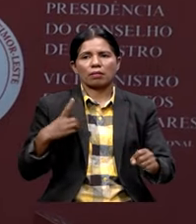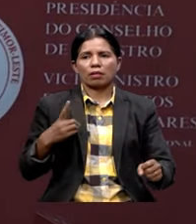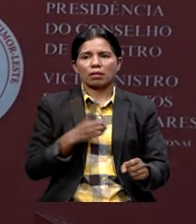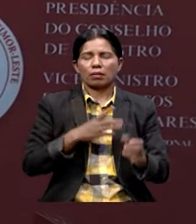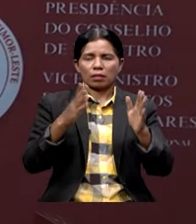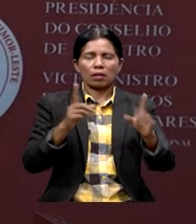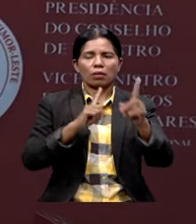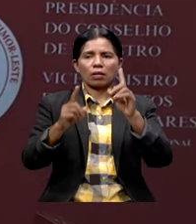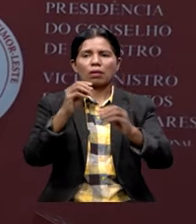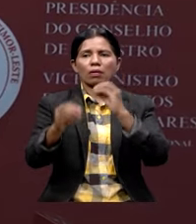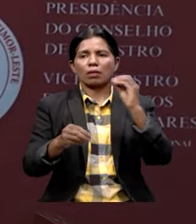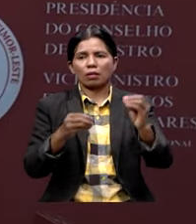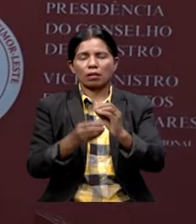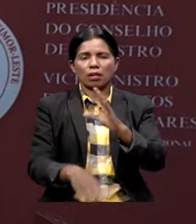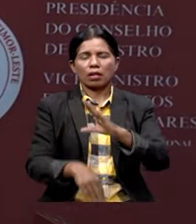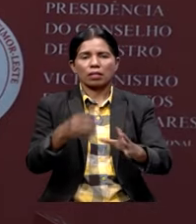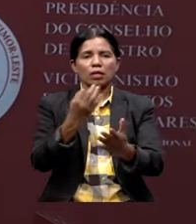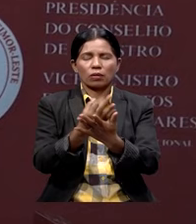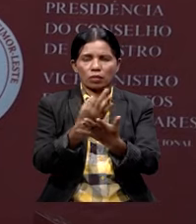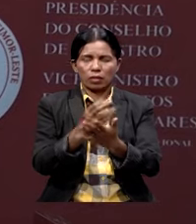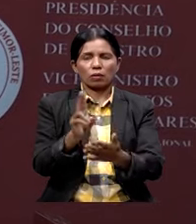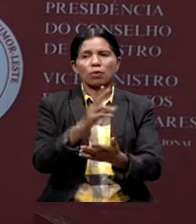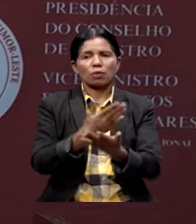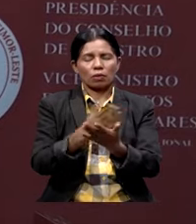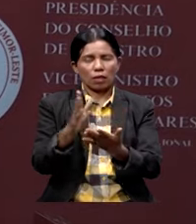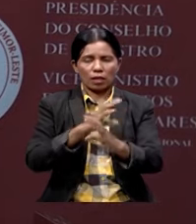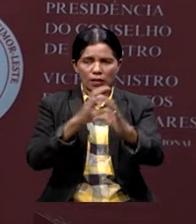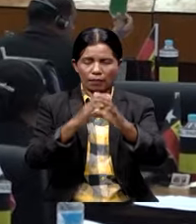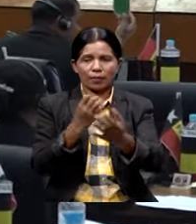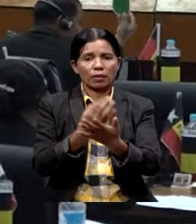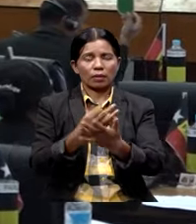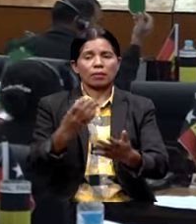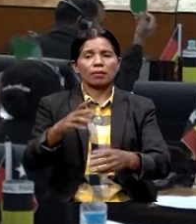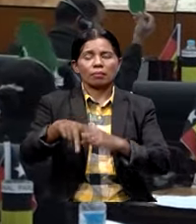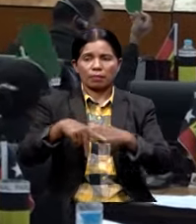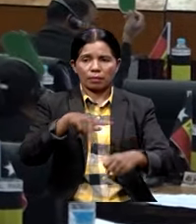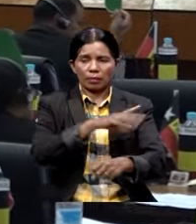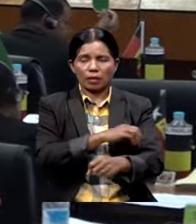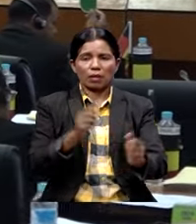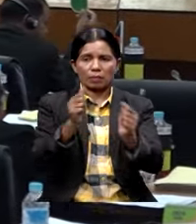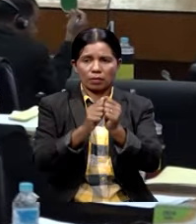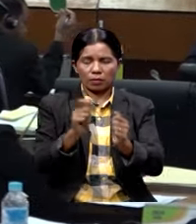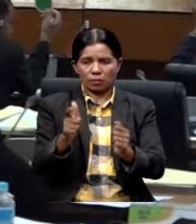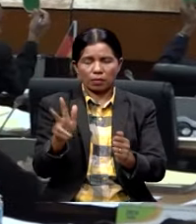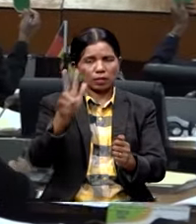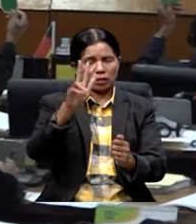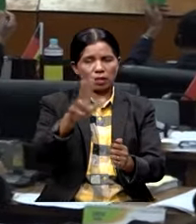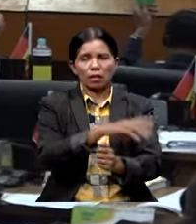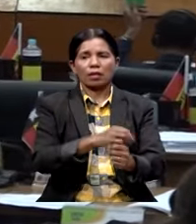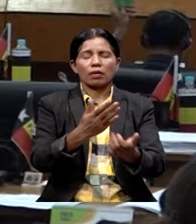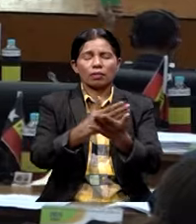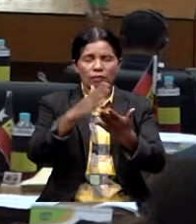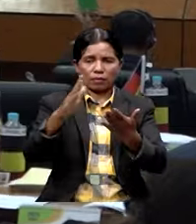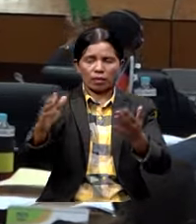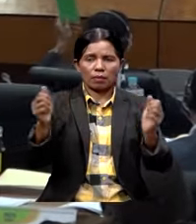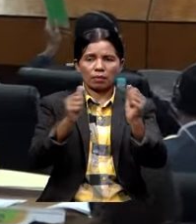la colhia quando va hasai osan sosa careta. Orçamento privativo para o Parlamento Nacional, a modo tocon Rores Sintolo Resinem, vai para a